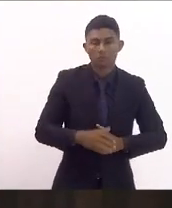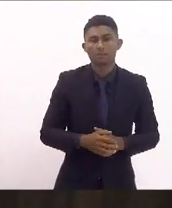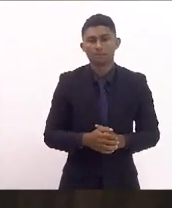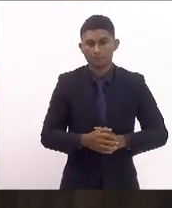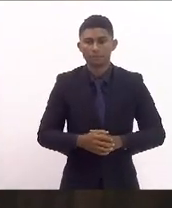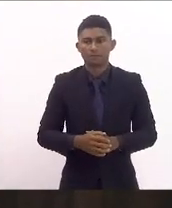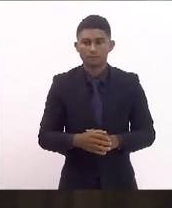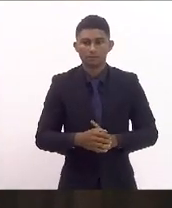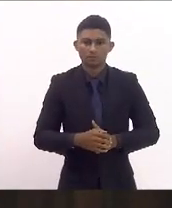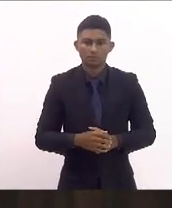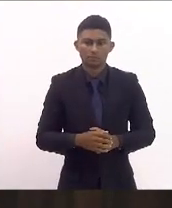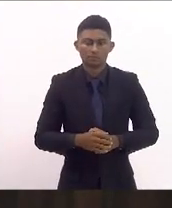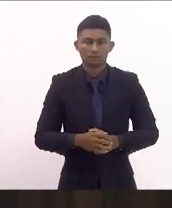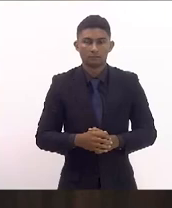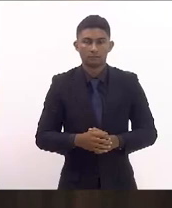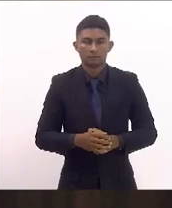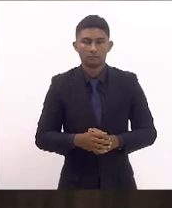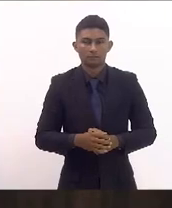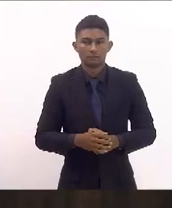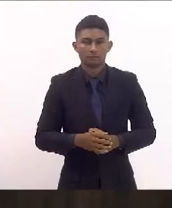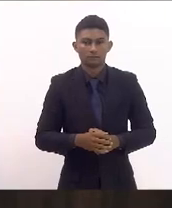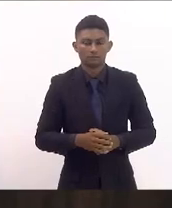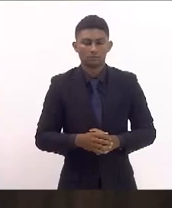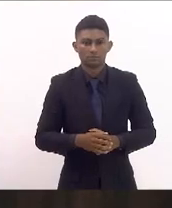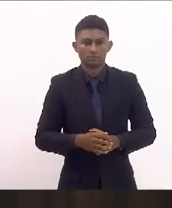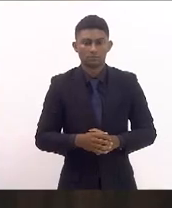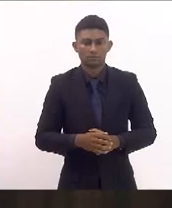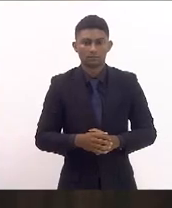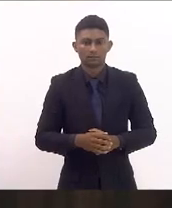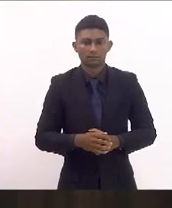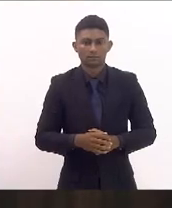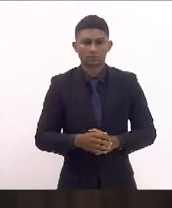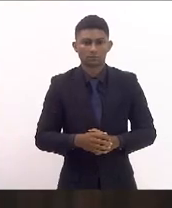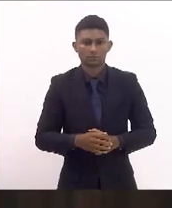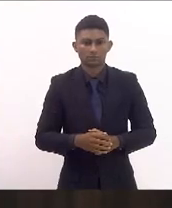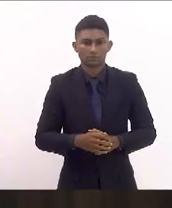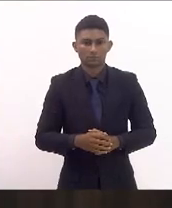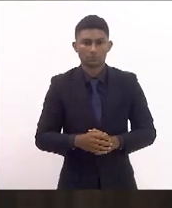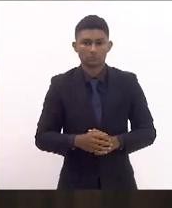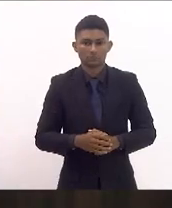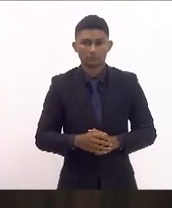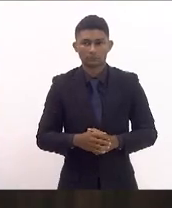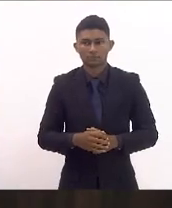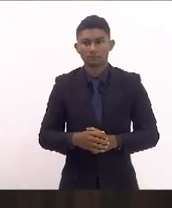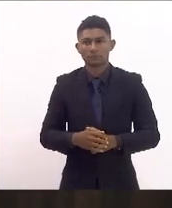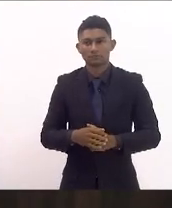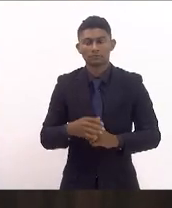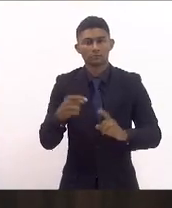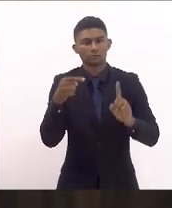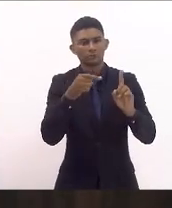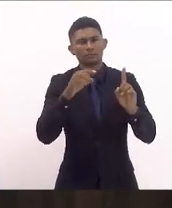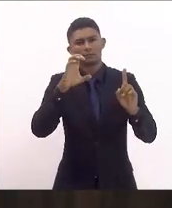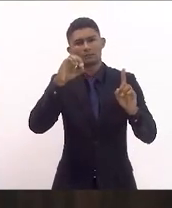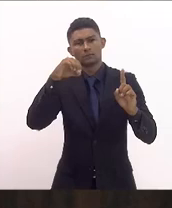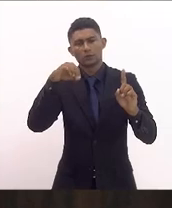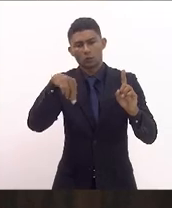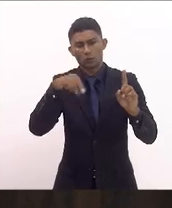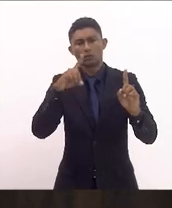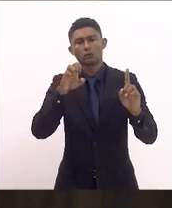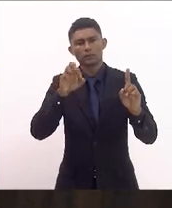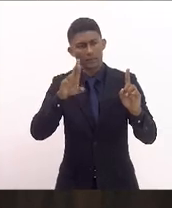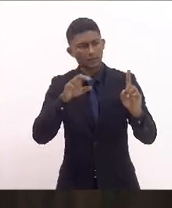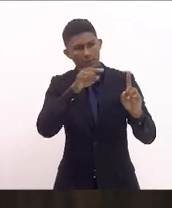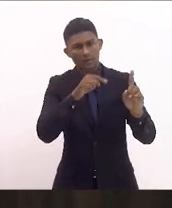G1 E aí e o conde está vindo aqui é isso Deputado